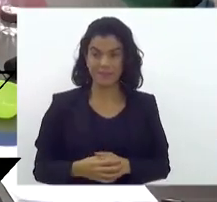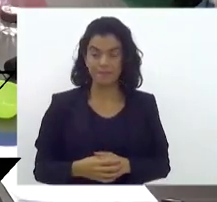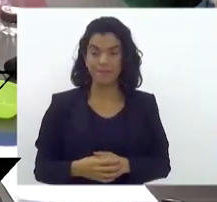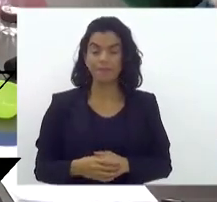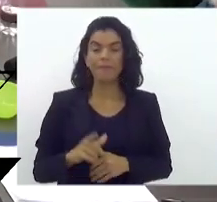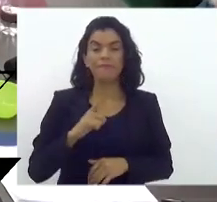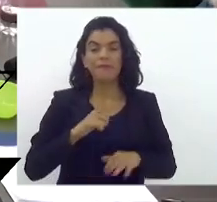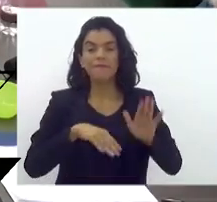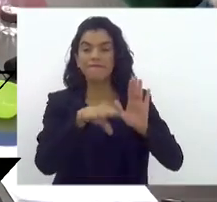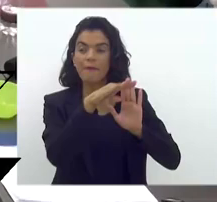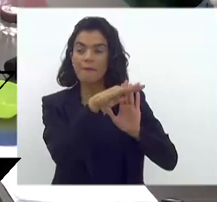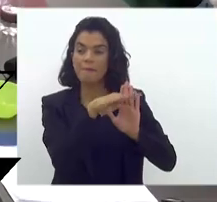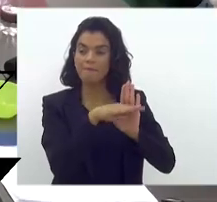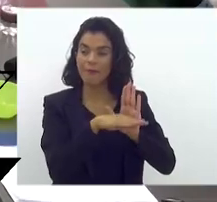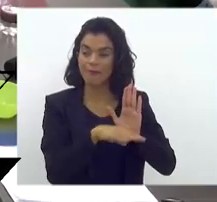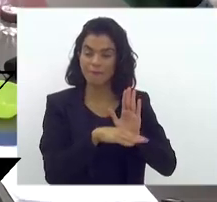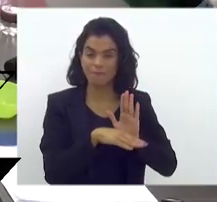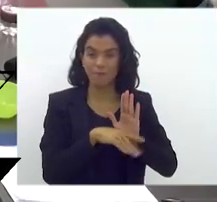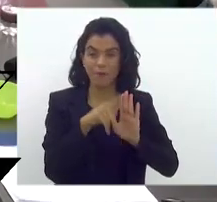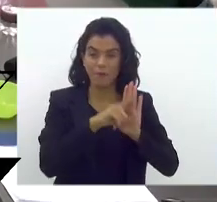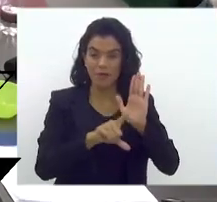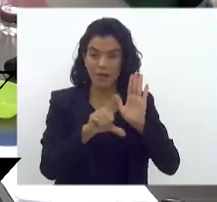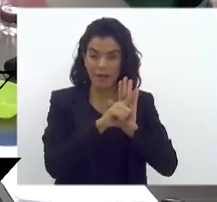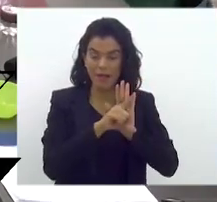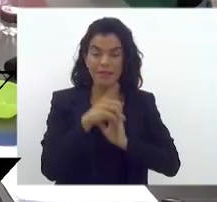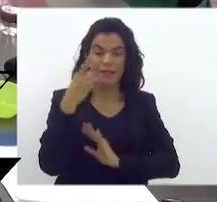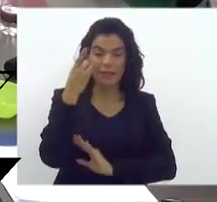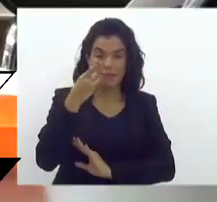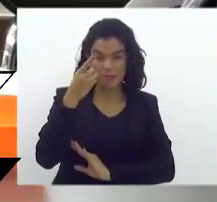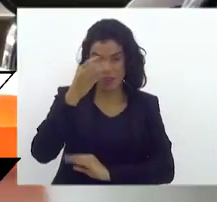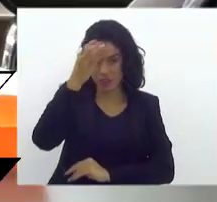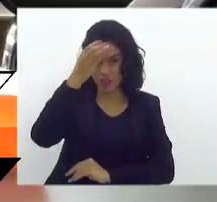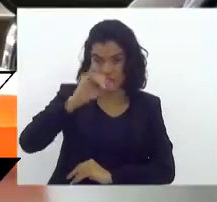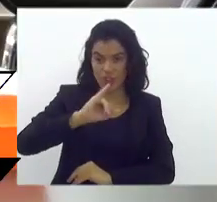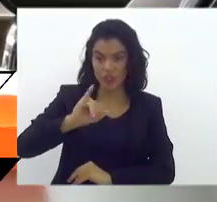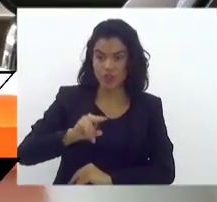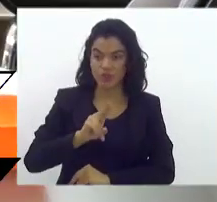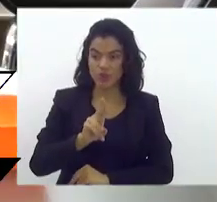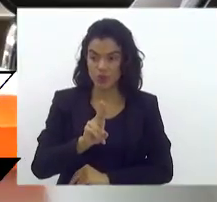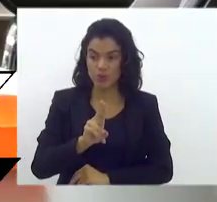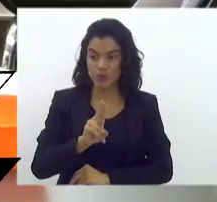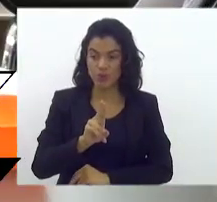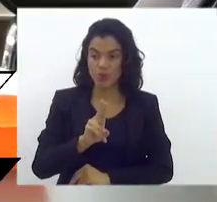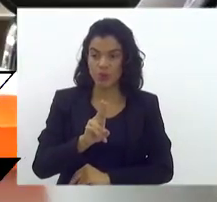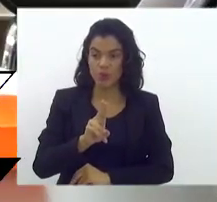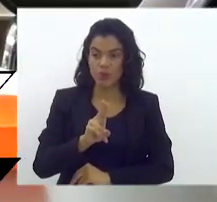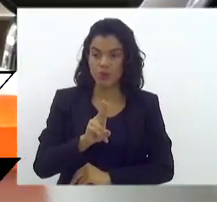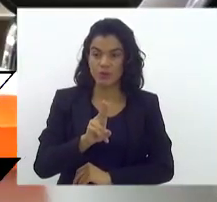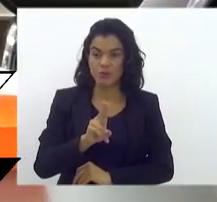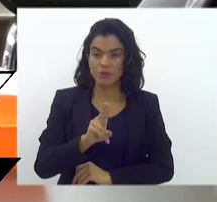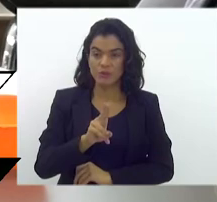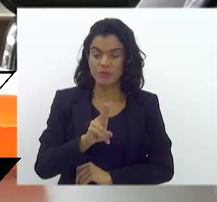foi a pauta, projeto de lei da deputada Tia Ju, que